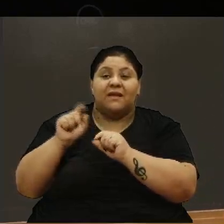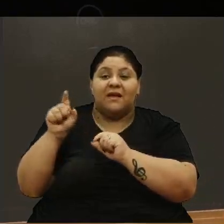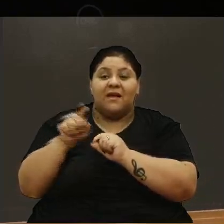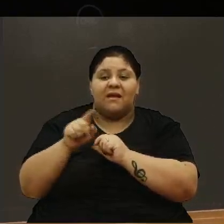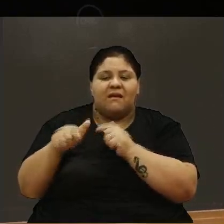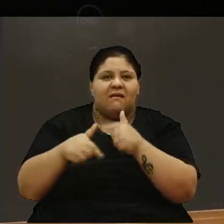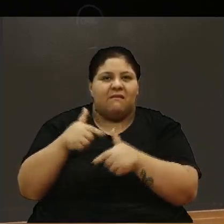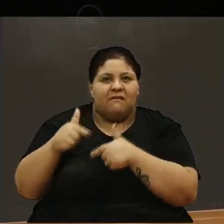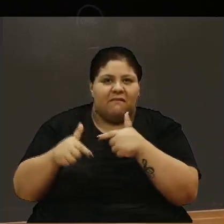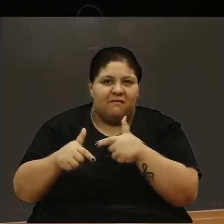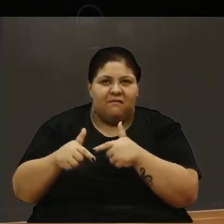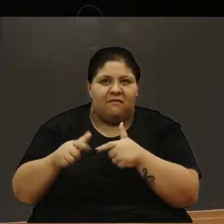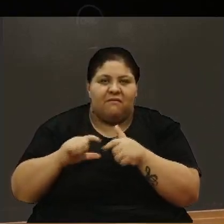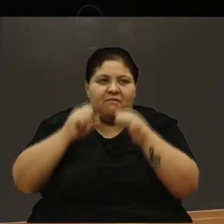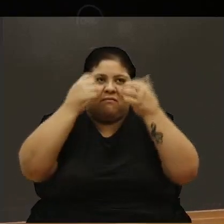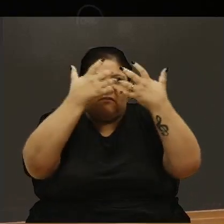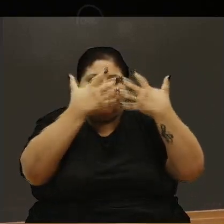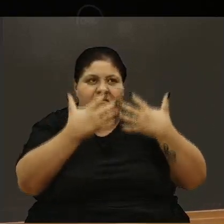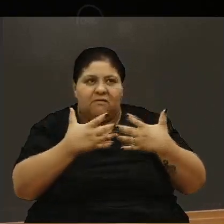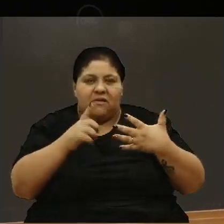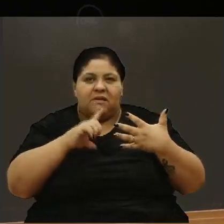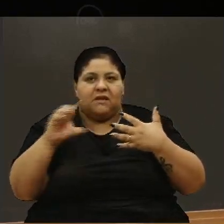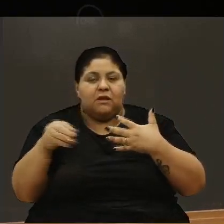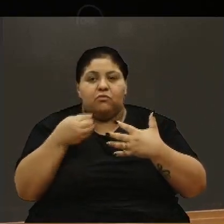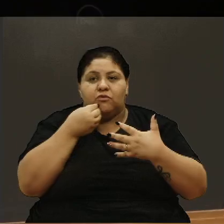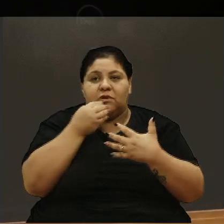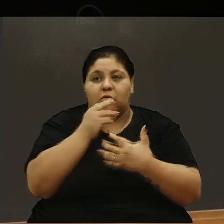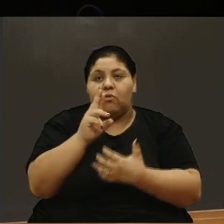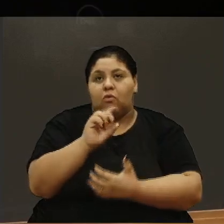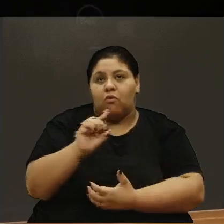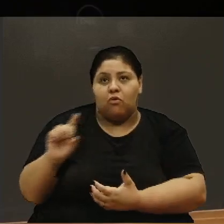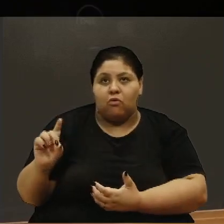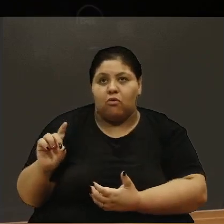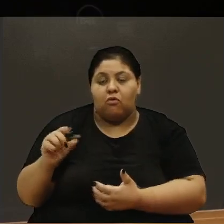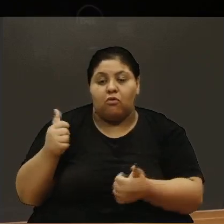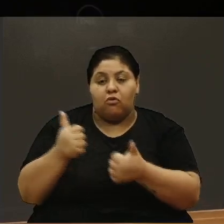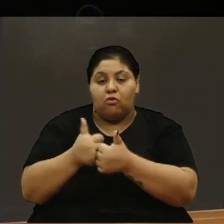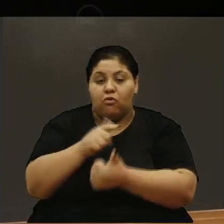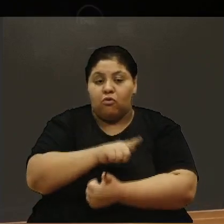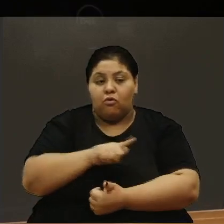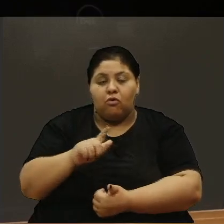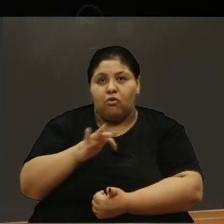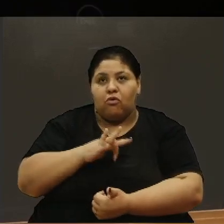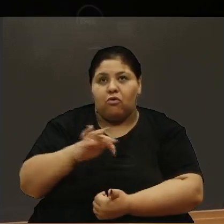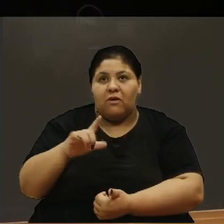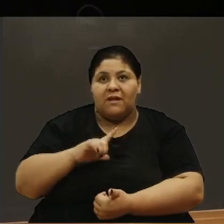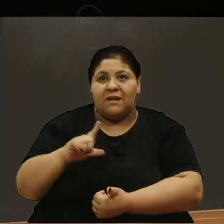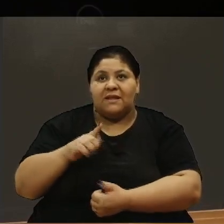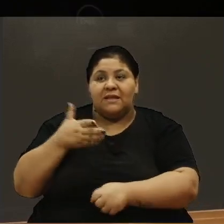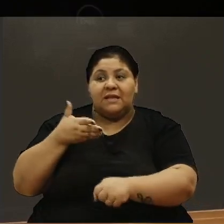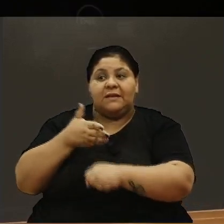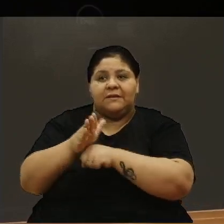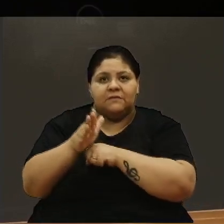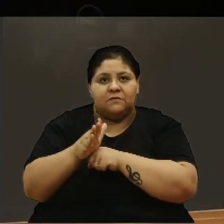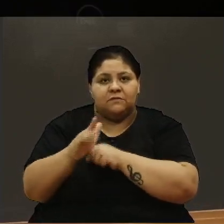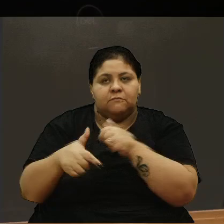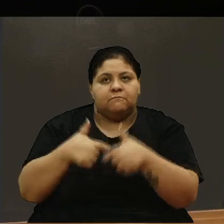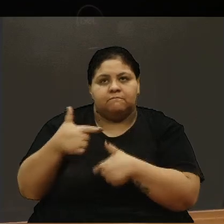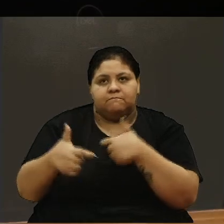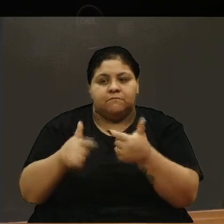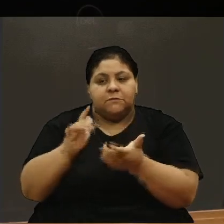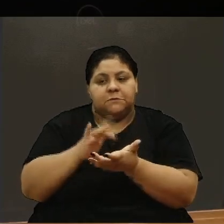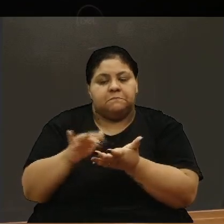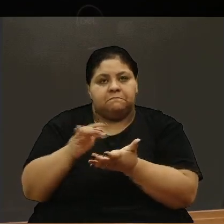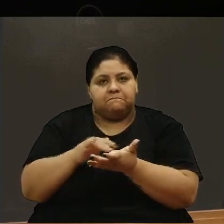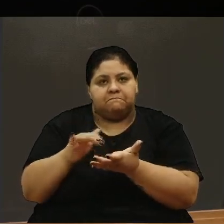não há discriminação se há ou não a possibilidade de, junto ao governo federal, ter acesso a esses serviços